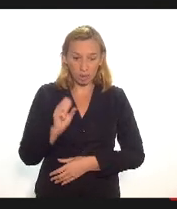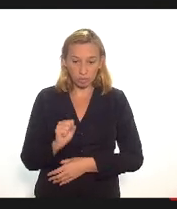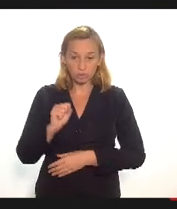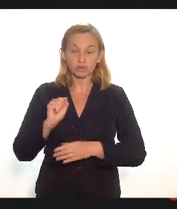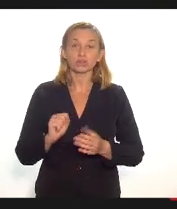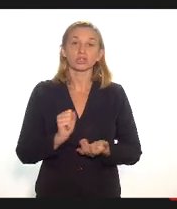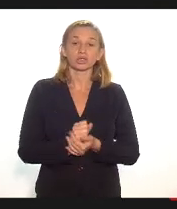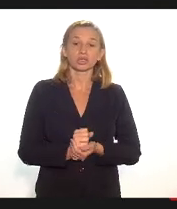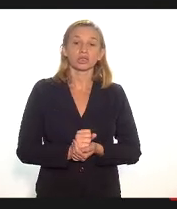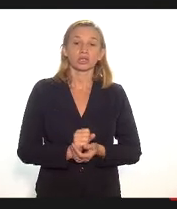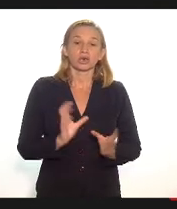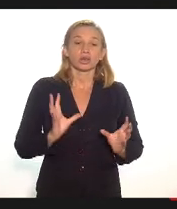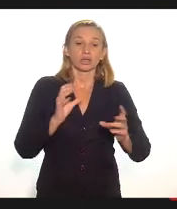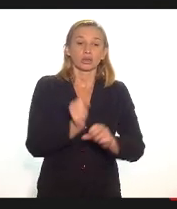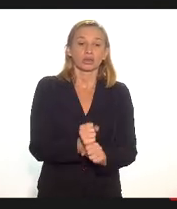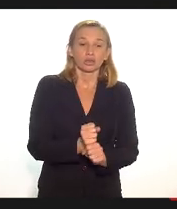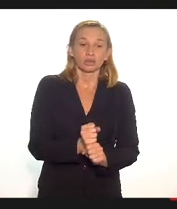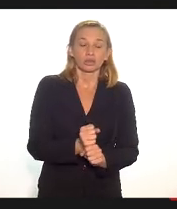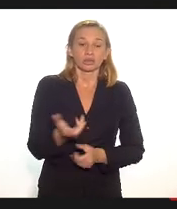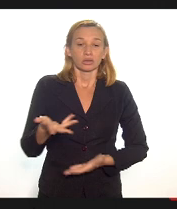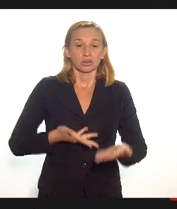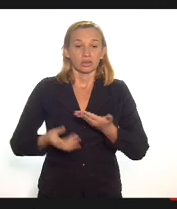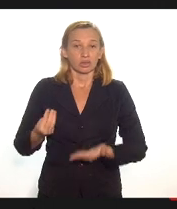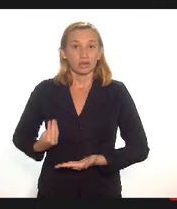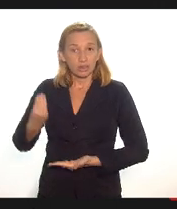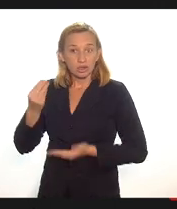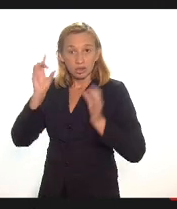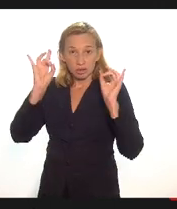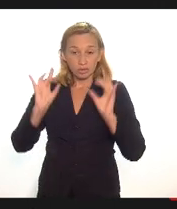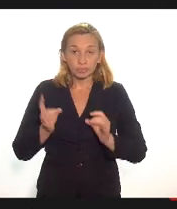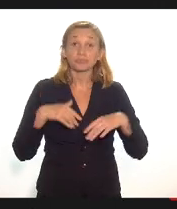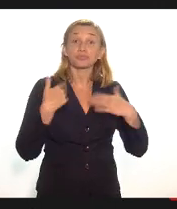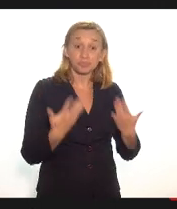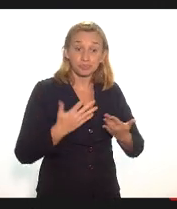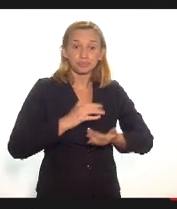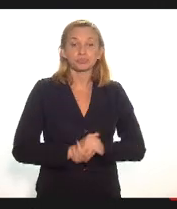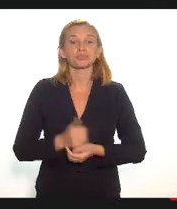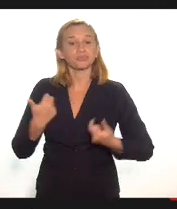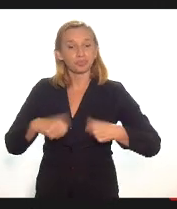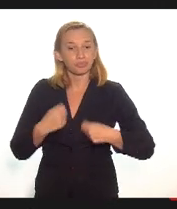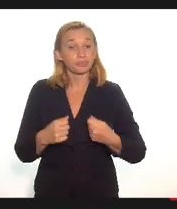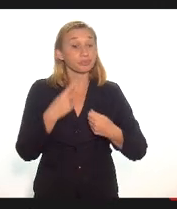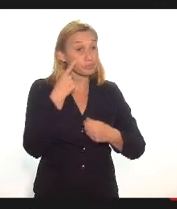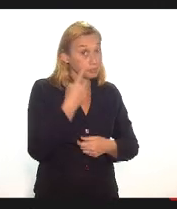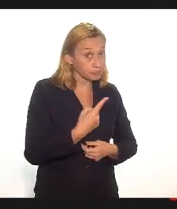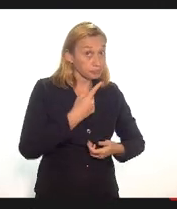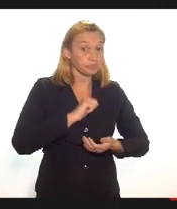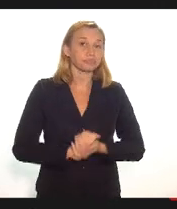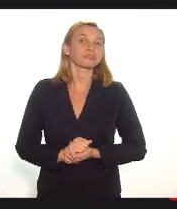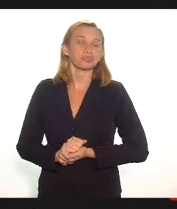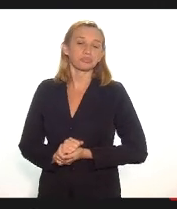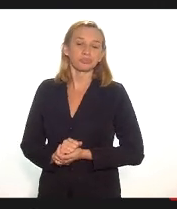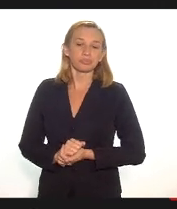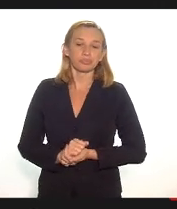na base de cálculo da participação especial? Né? Precisa ser visto.